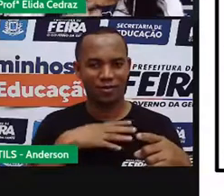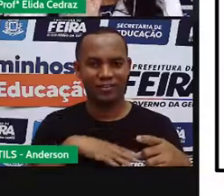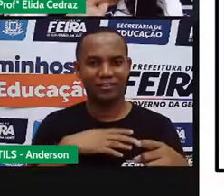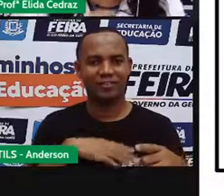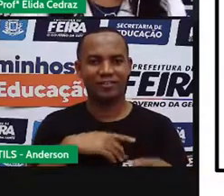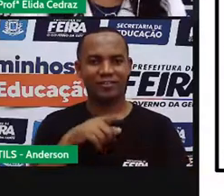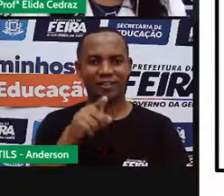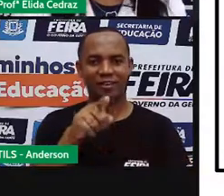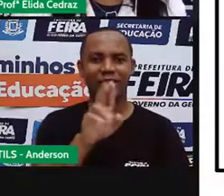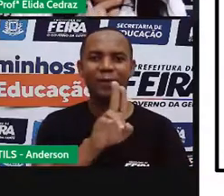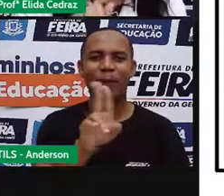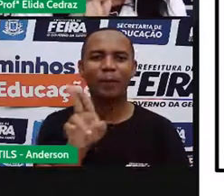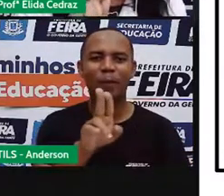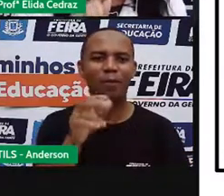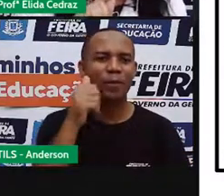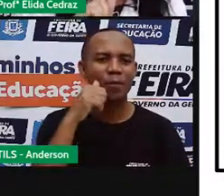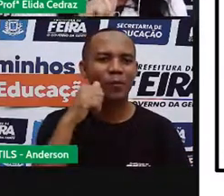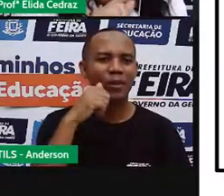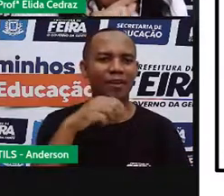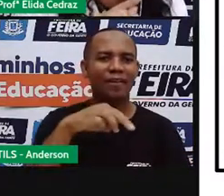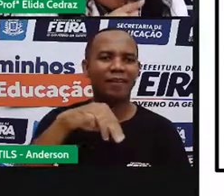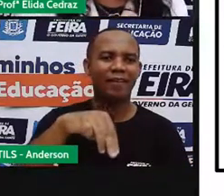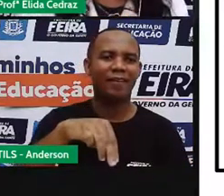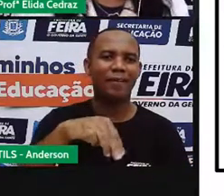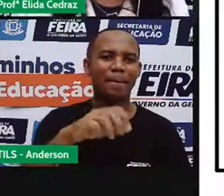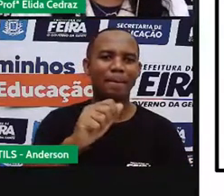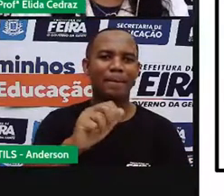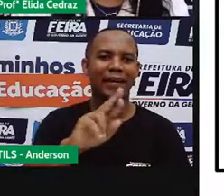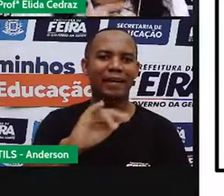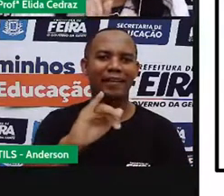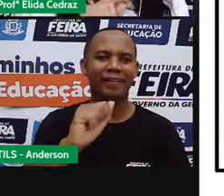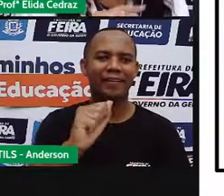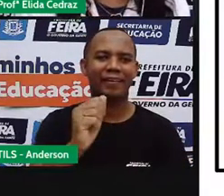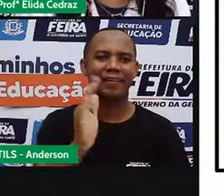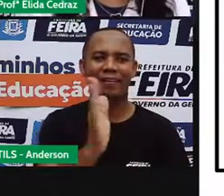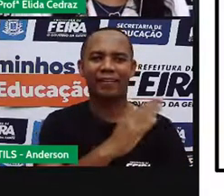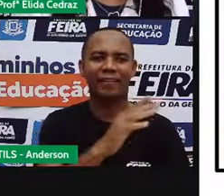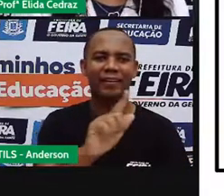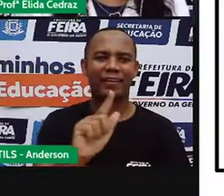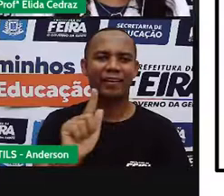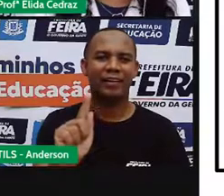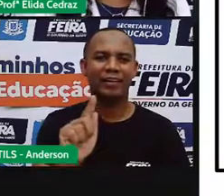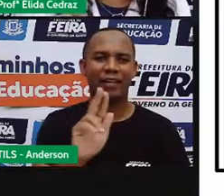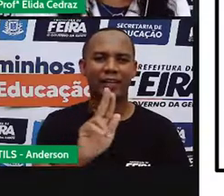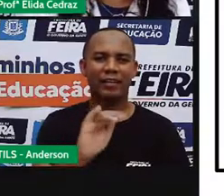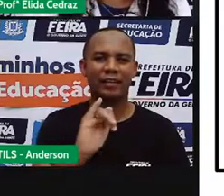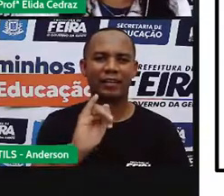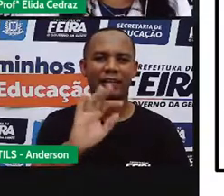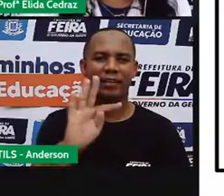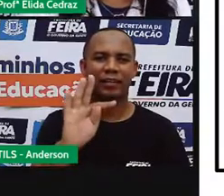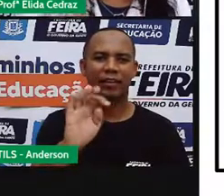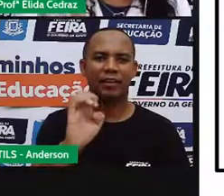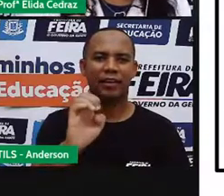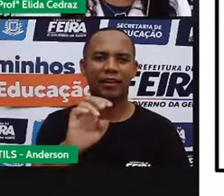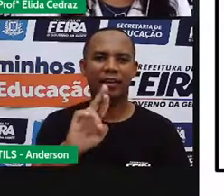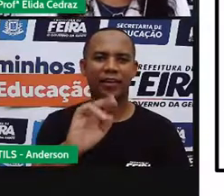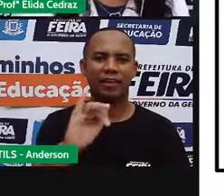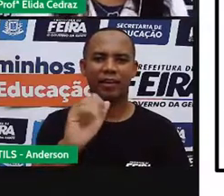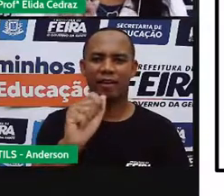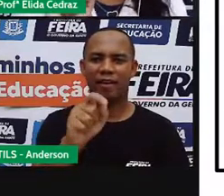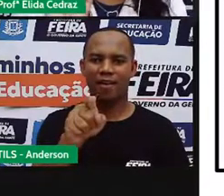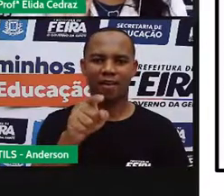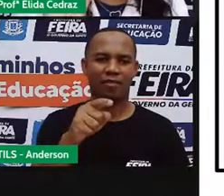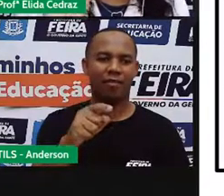Quitéria está lá entre aqueles nomes que foram os heróis da nossa pátria. Maria Quitéria está